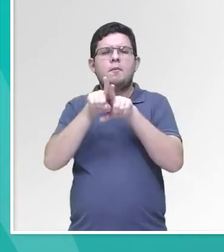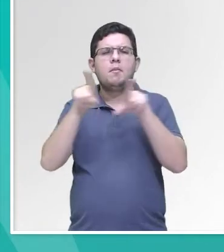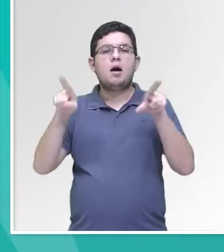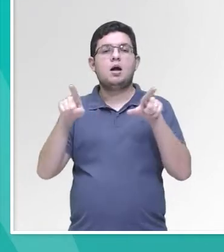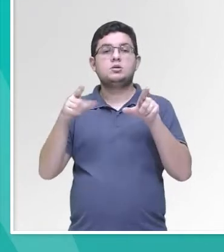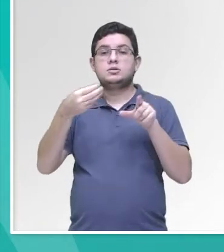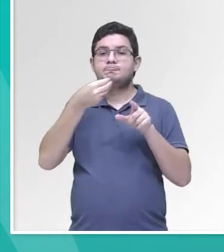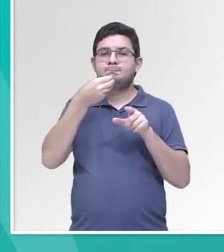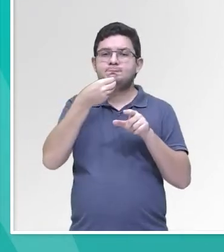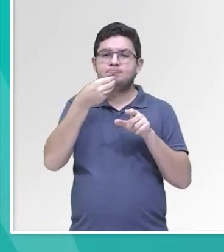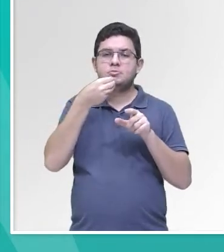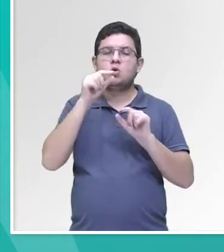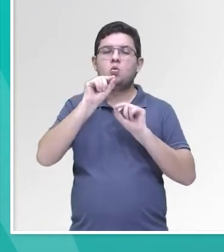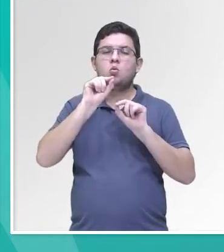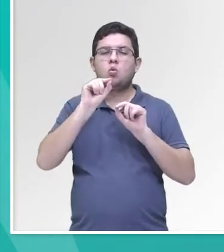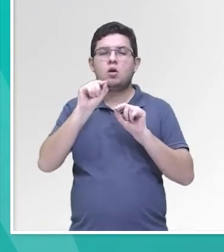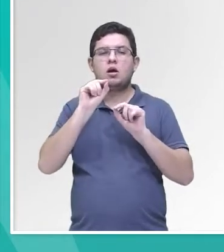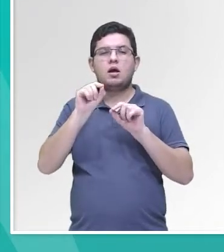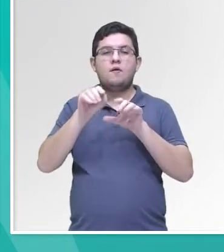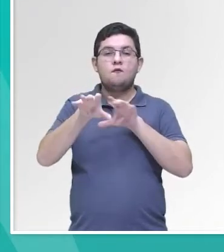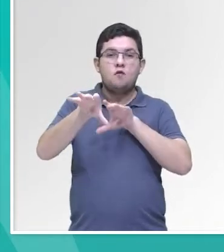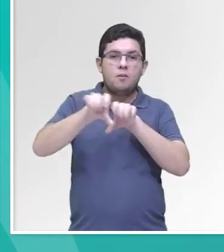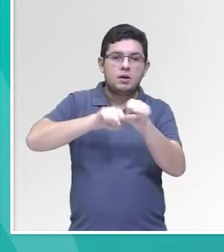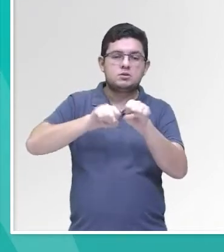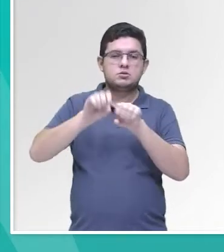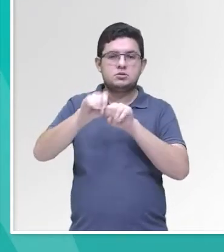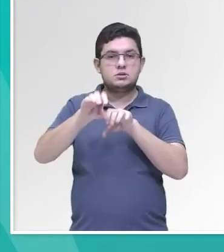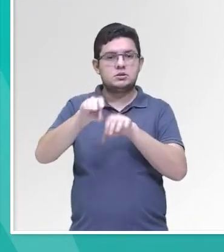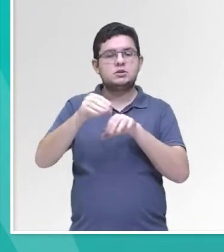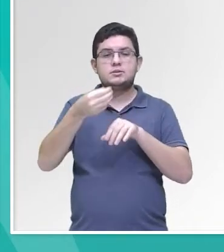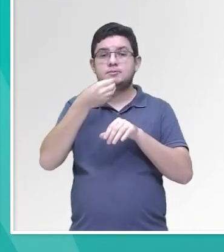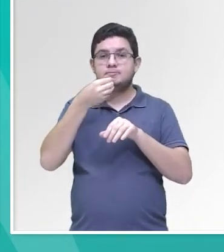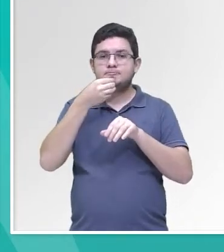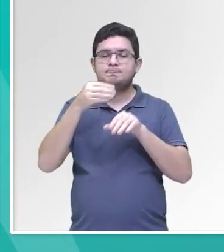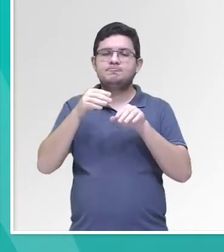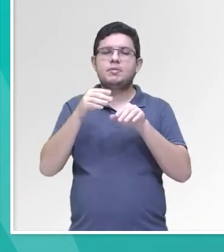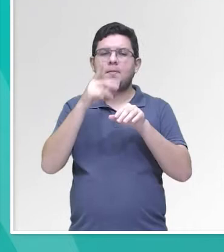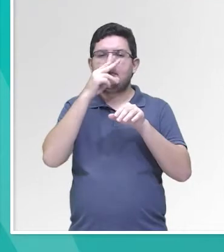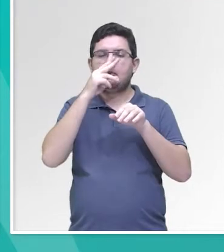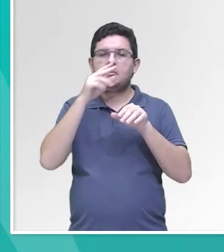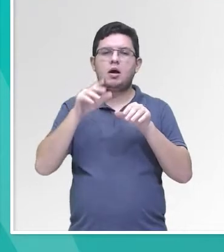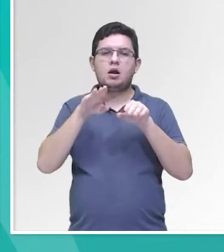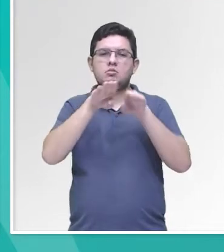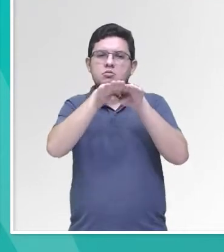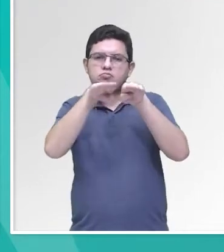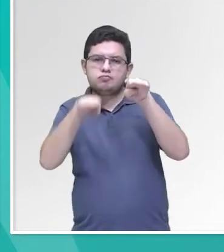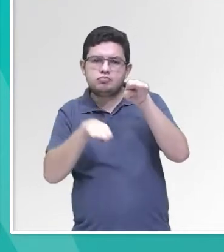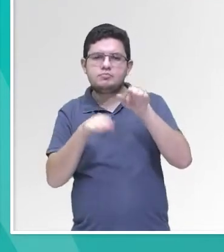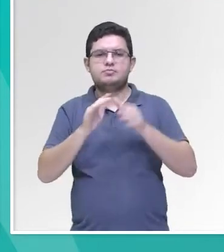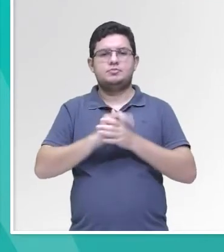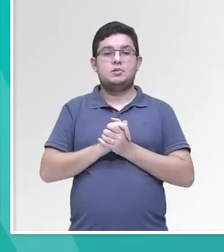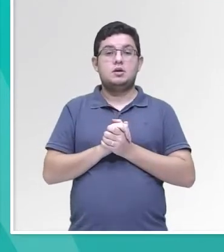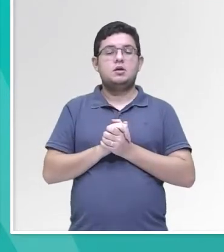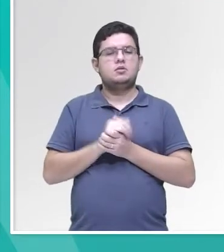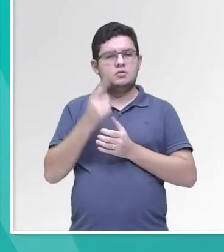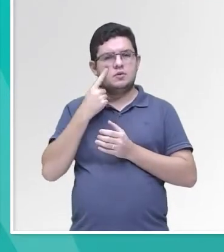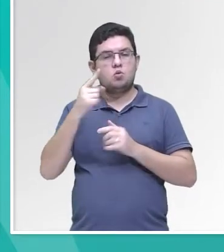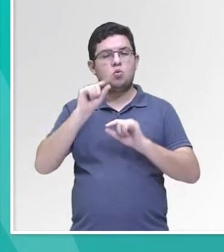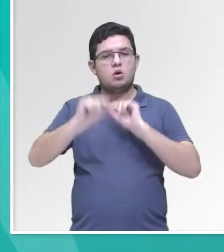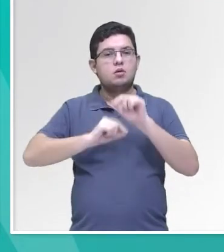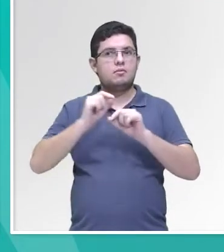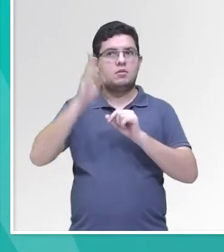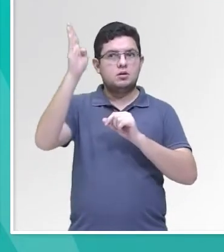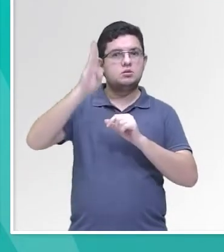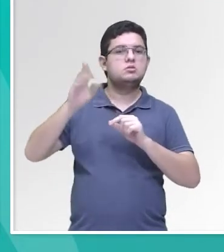tocante ao processo de formação educacional, visto que o país enfrenta uma série de desafios para atender a essa demanda. Nesse